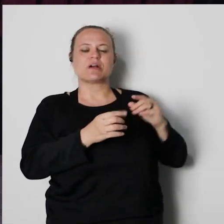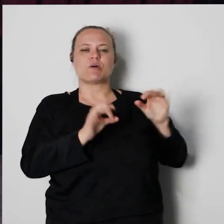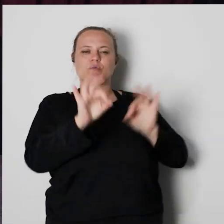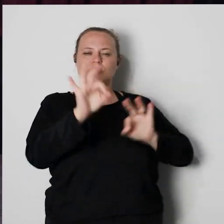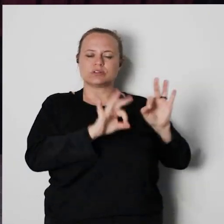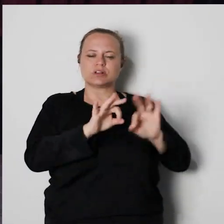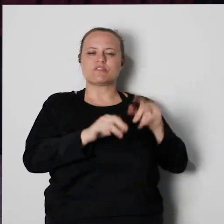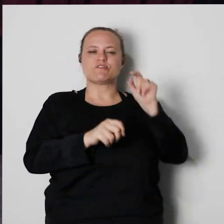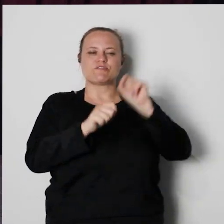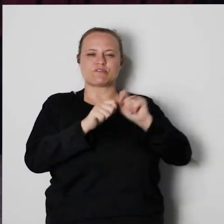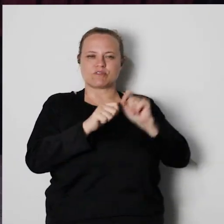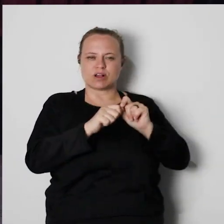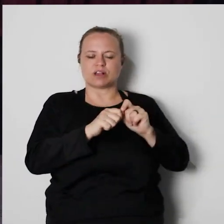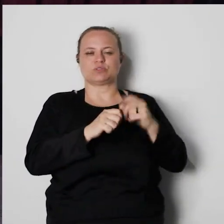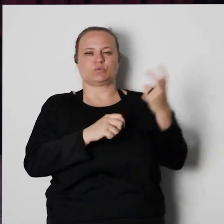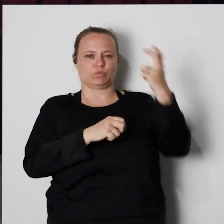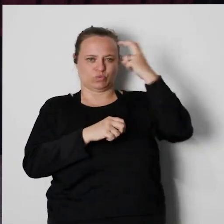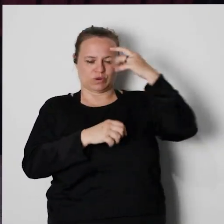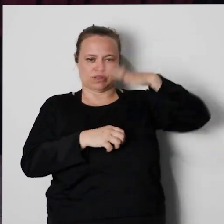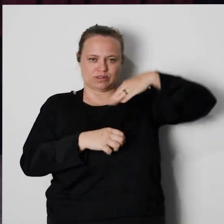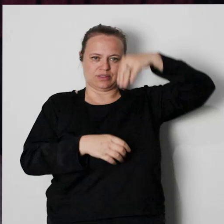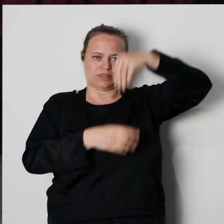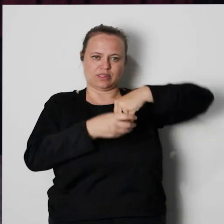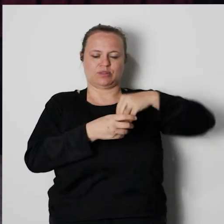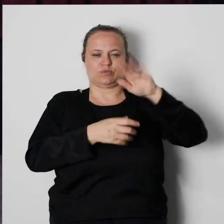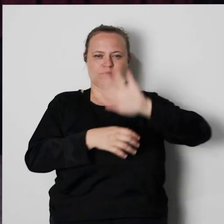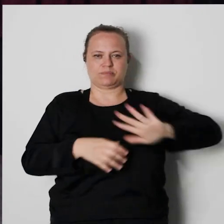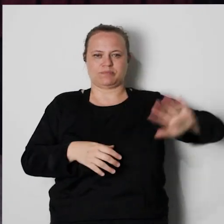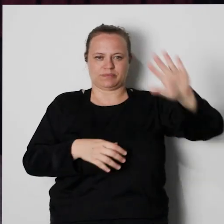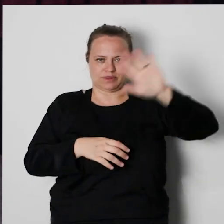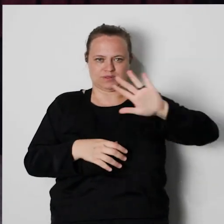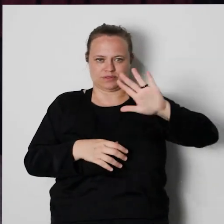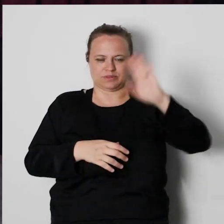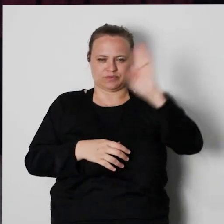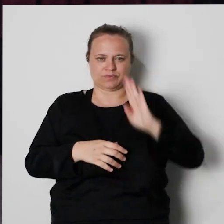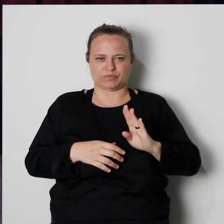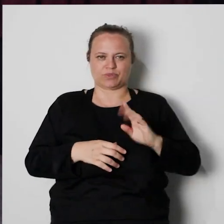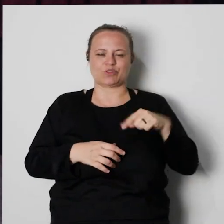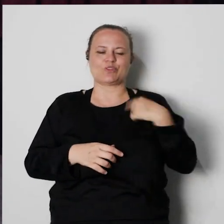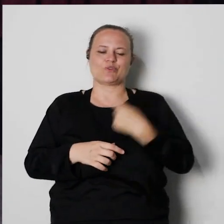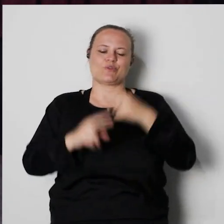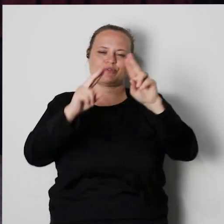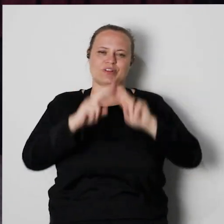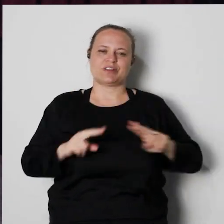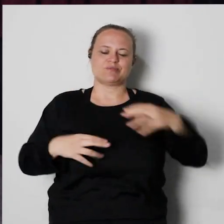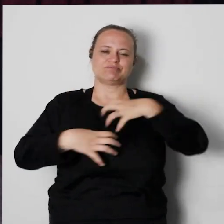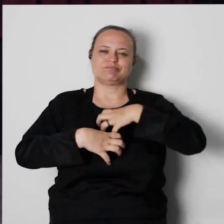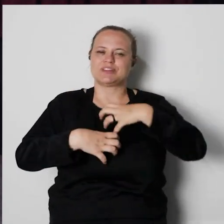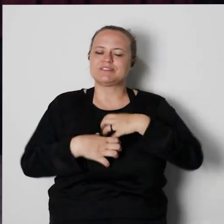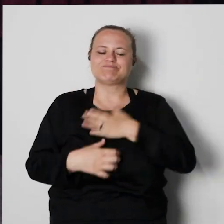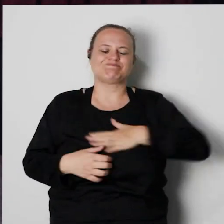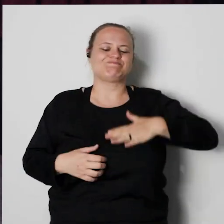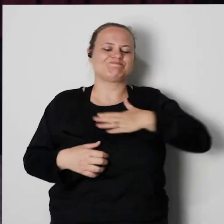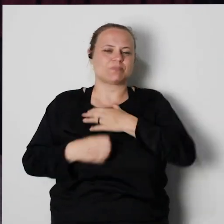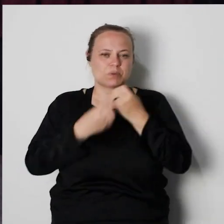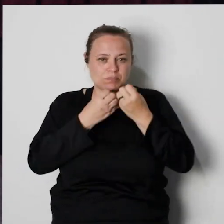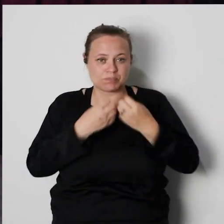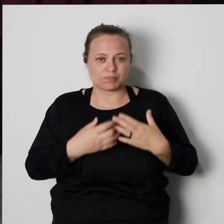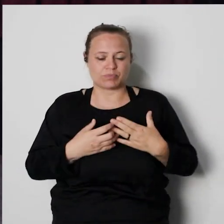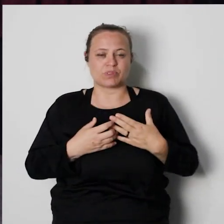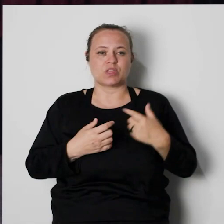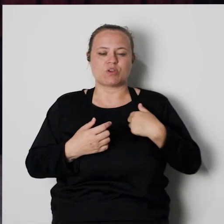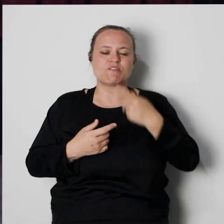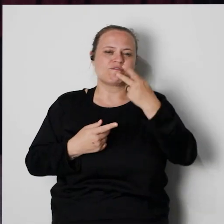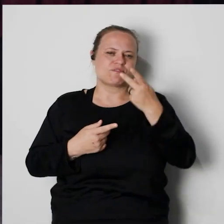ela é fundamental para a construção de políticas públicas que venham atender a dinâmica dessas organizações que fazem